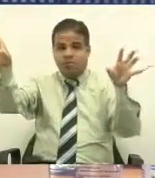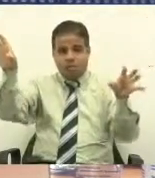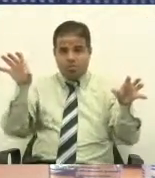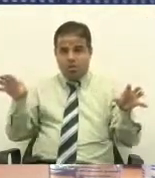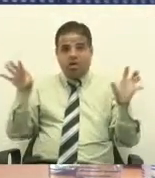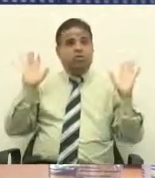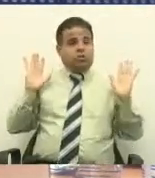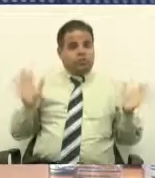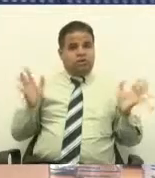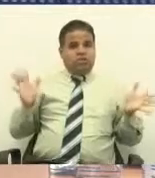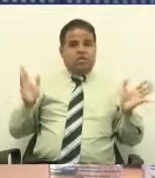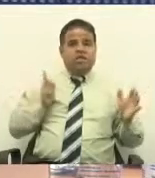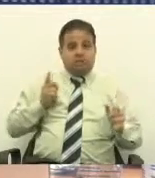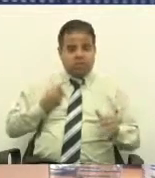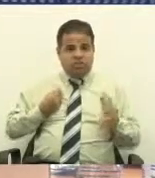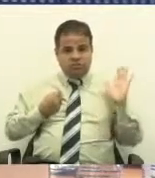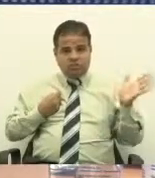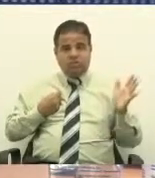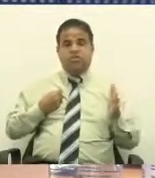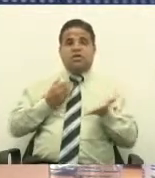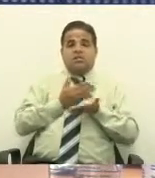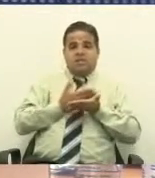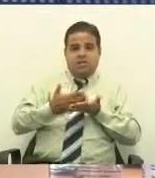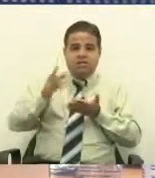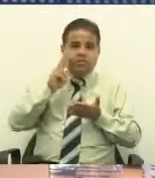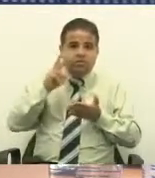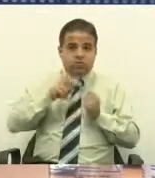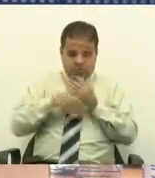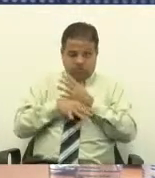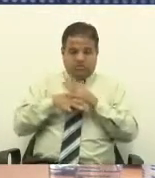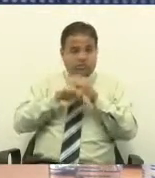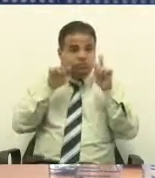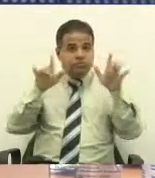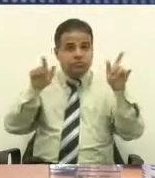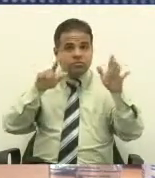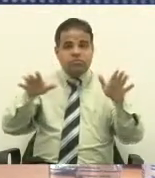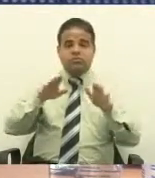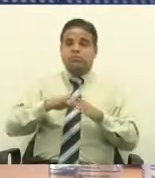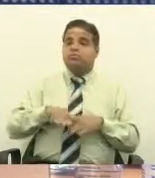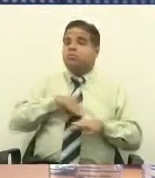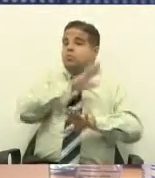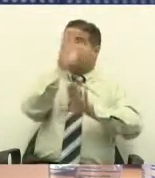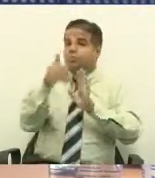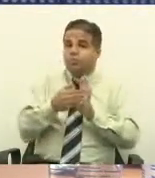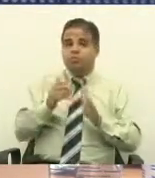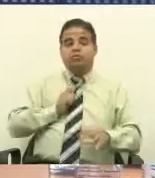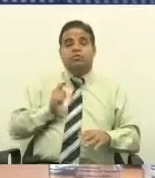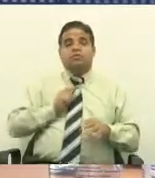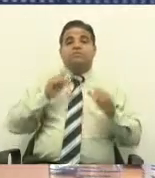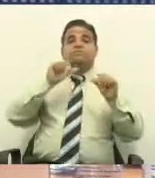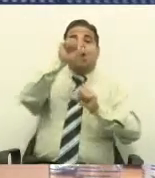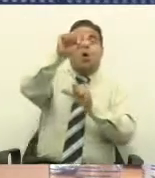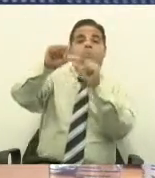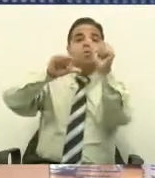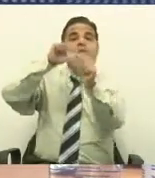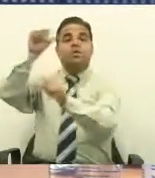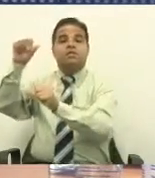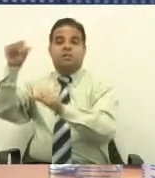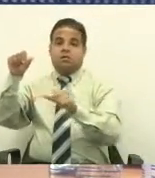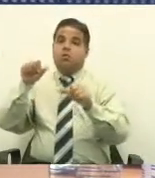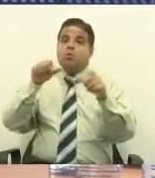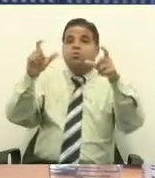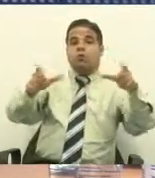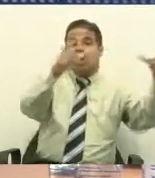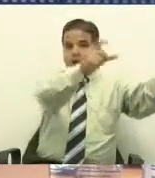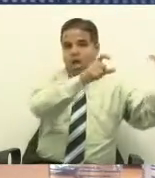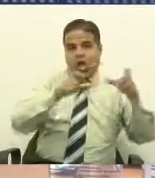que já existiam desde a história, né, do município. Contudo, nós tivemos alteração de localidade.